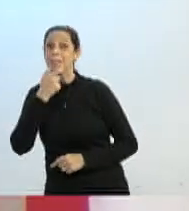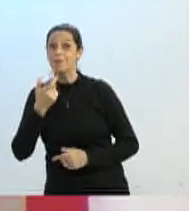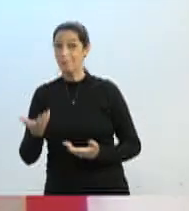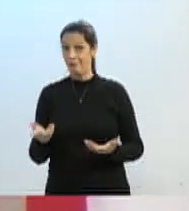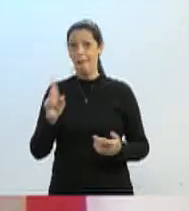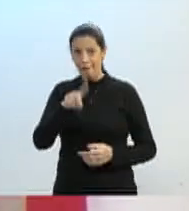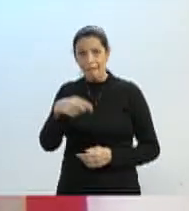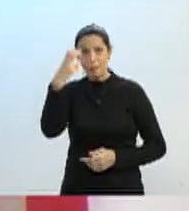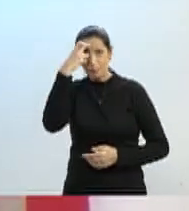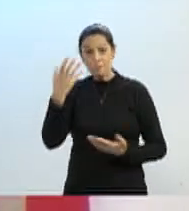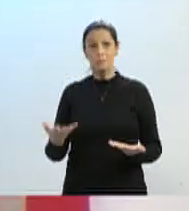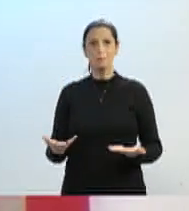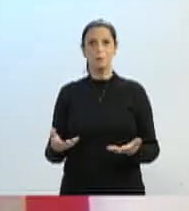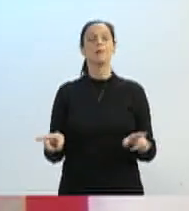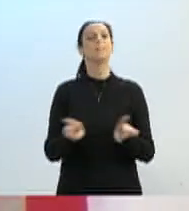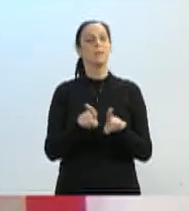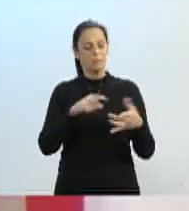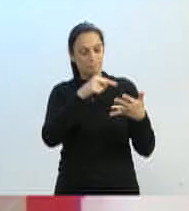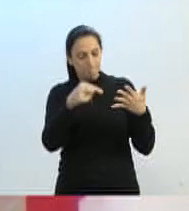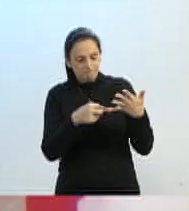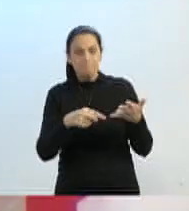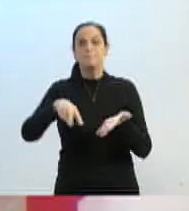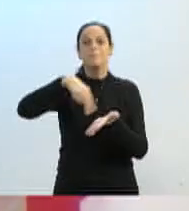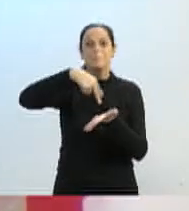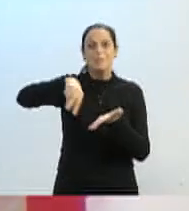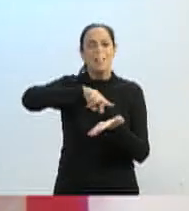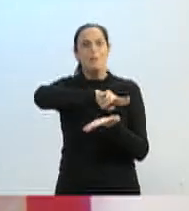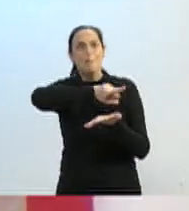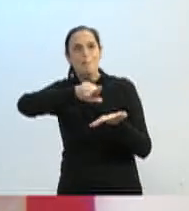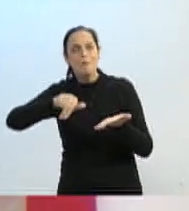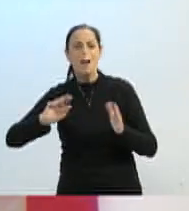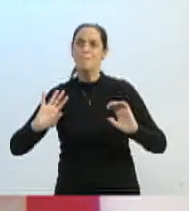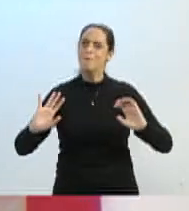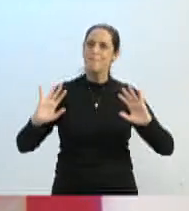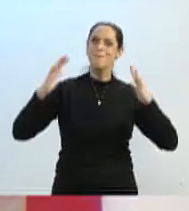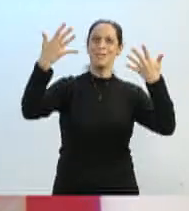temos também dança. Vários festivais